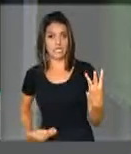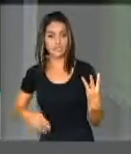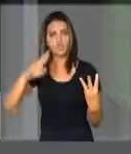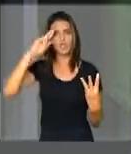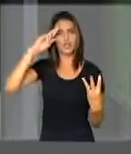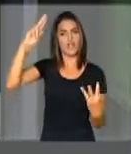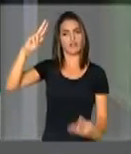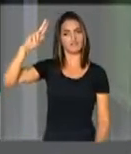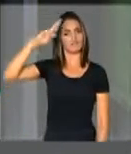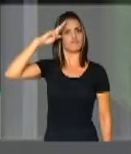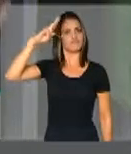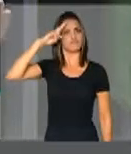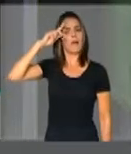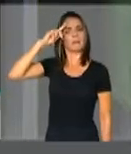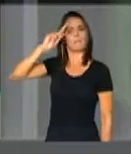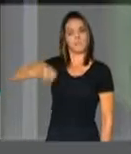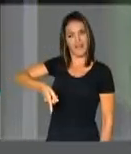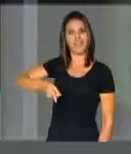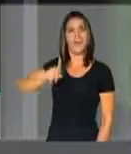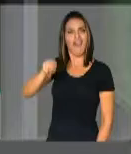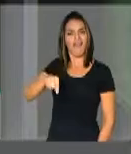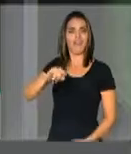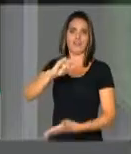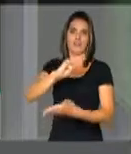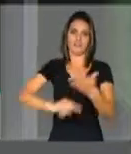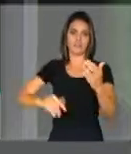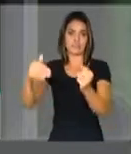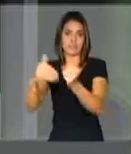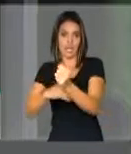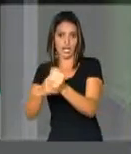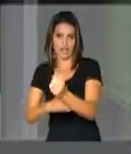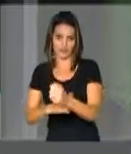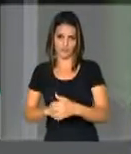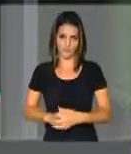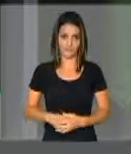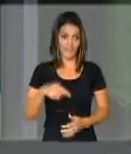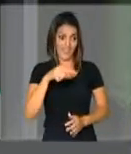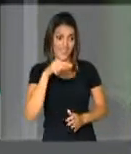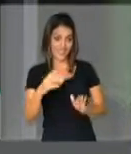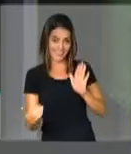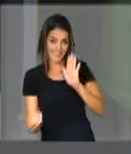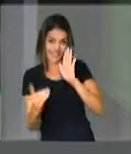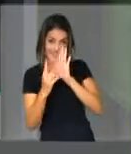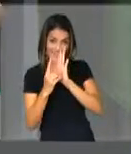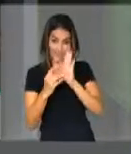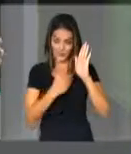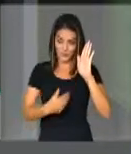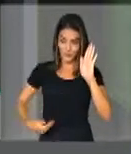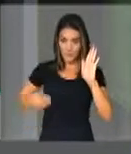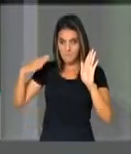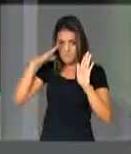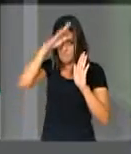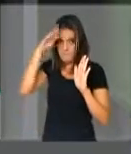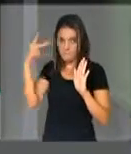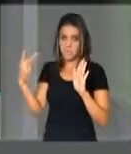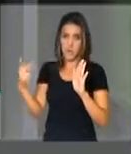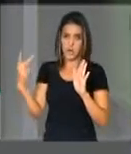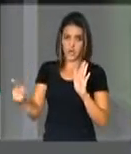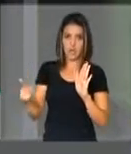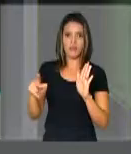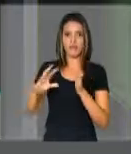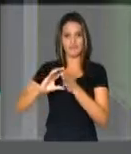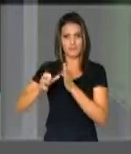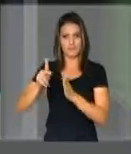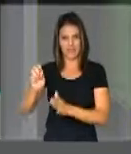militares prenderam terminal do metrô o que este garoto do roteiro o funcionário do governo